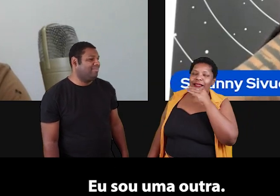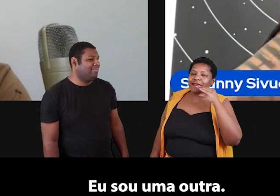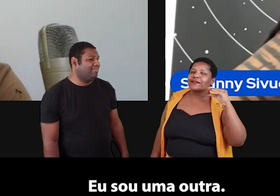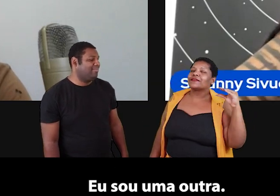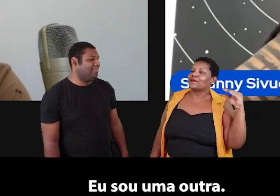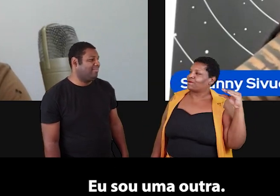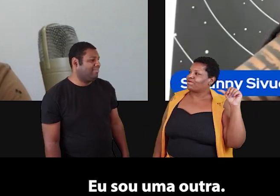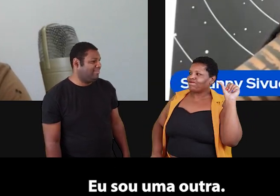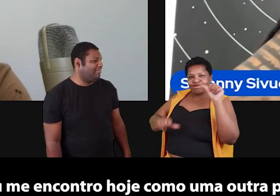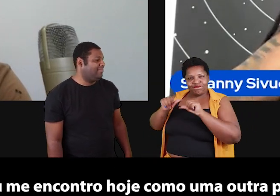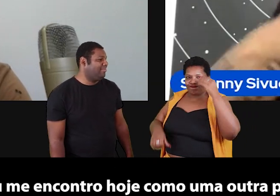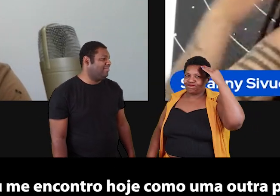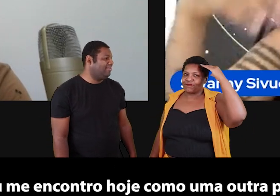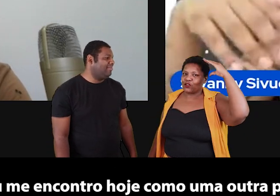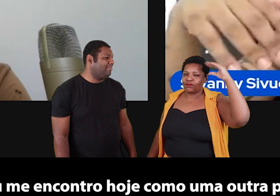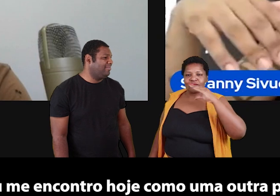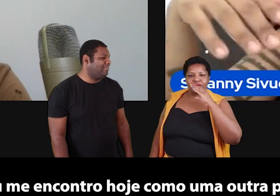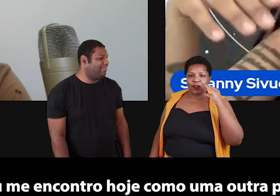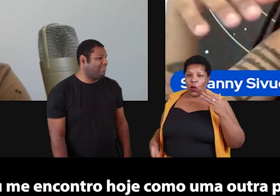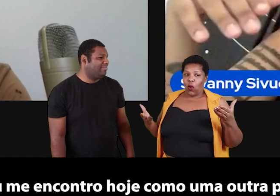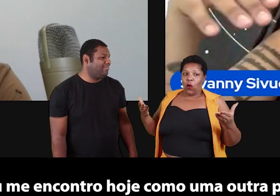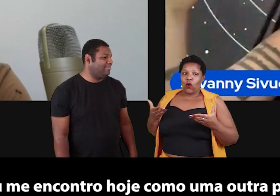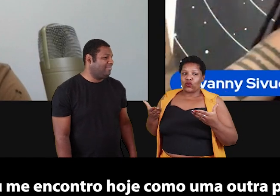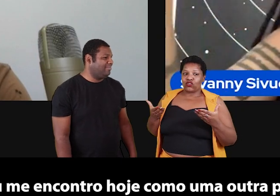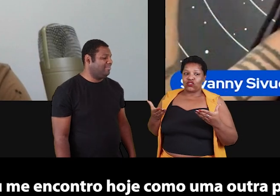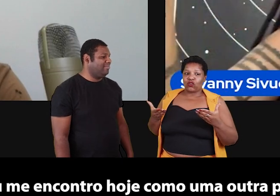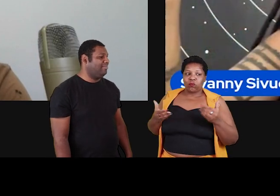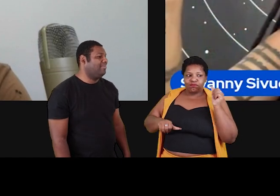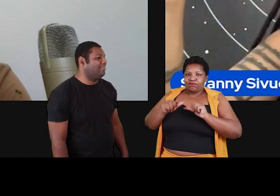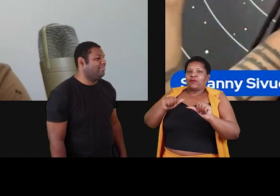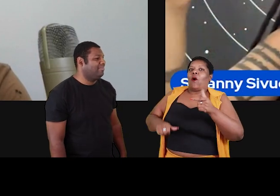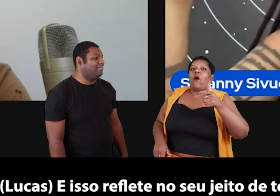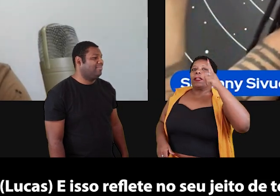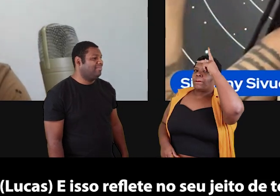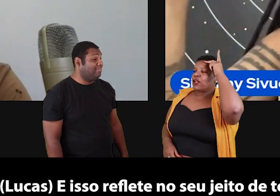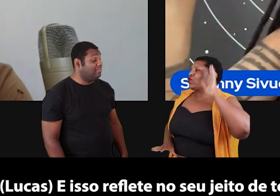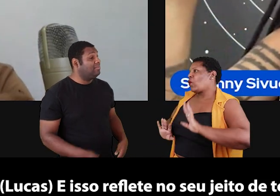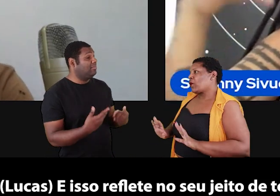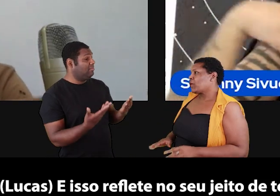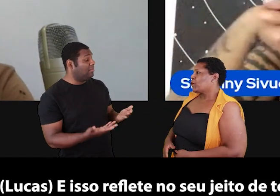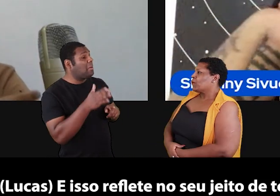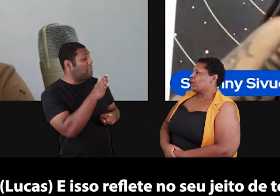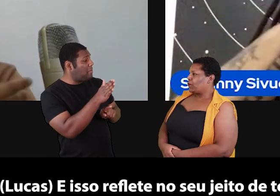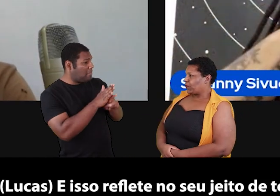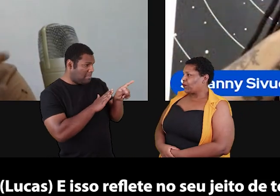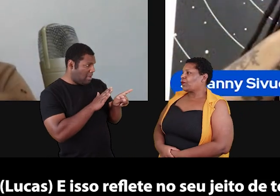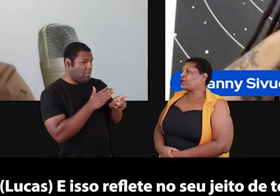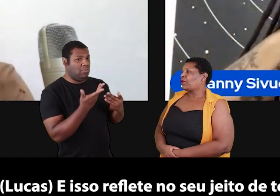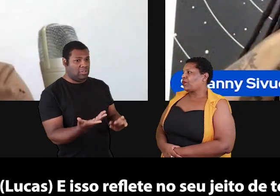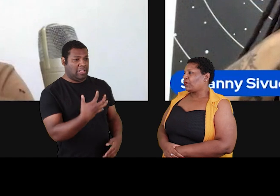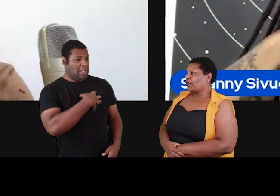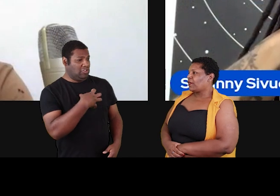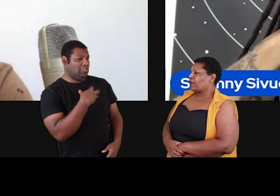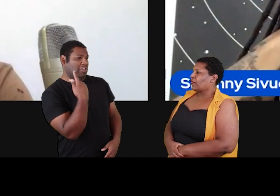Assim, eu me encontro hoje como uma outra pessoa, assim, é uma outra figura, sabe? Isso reflete no seu jeito